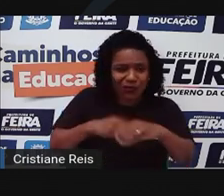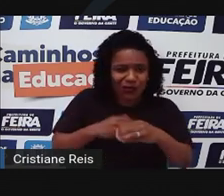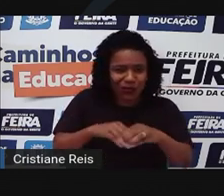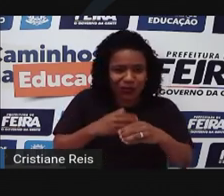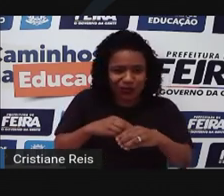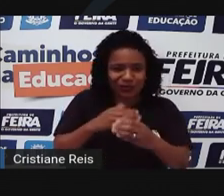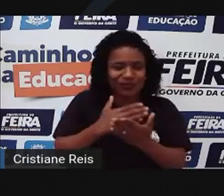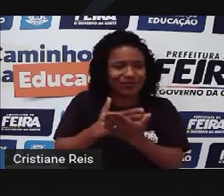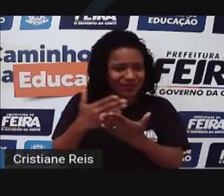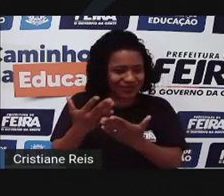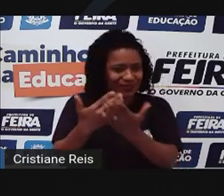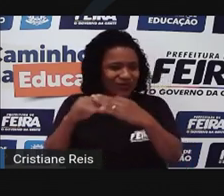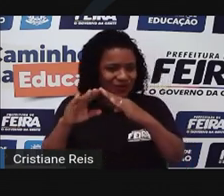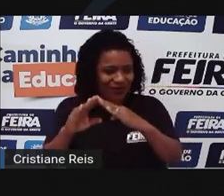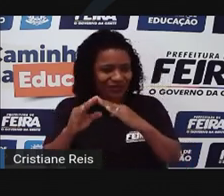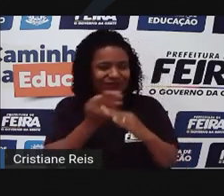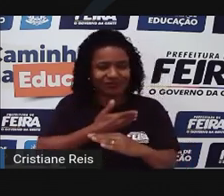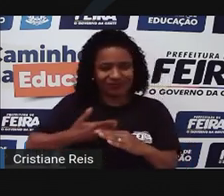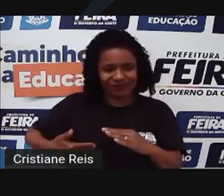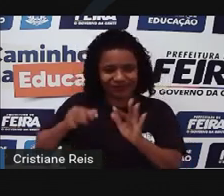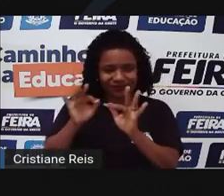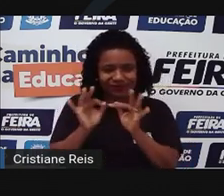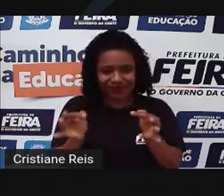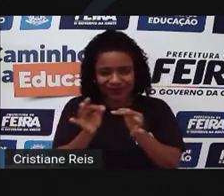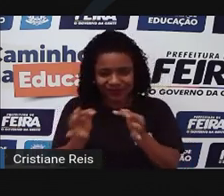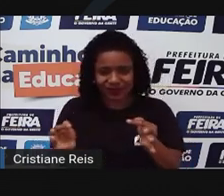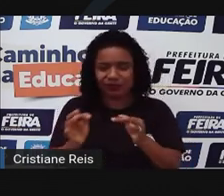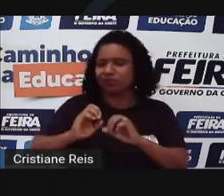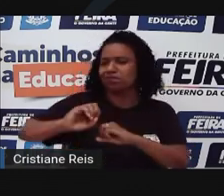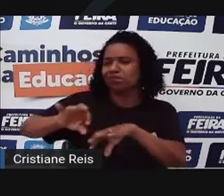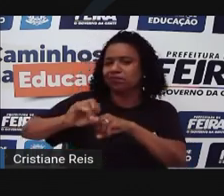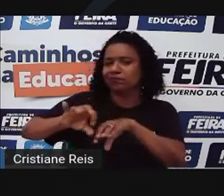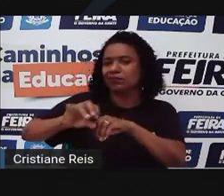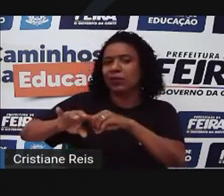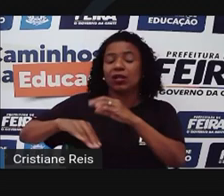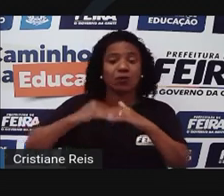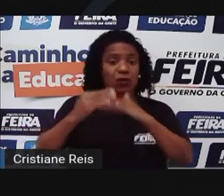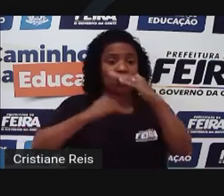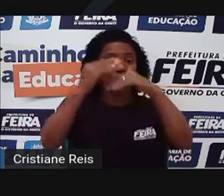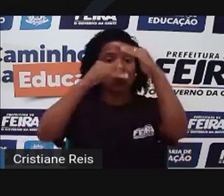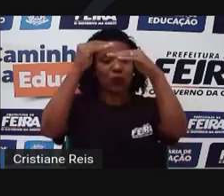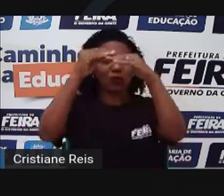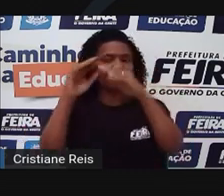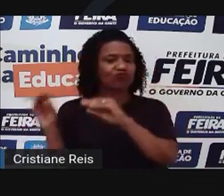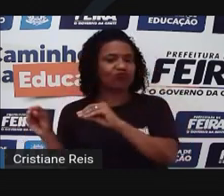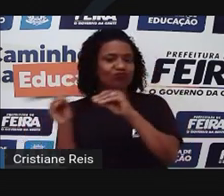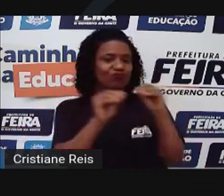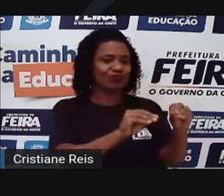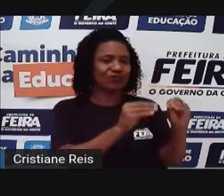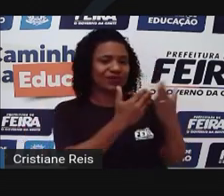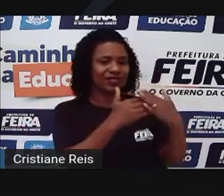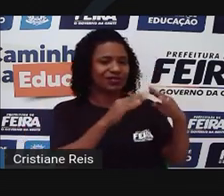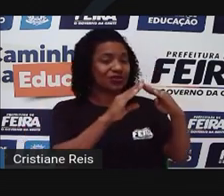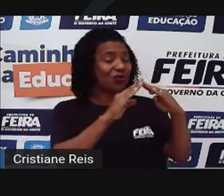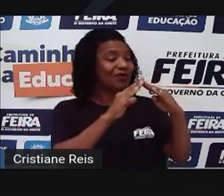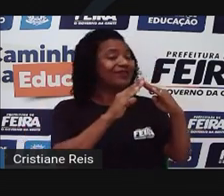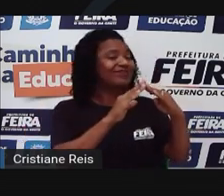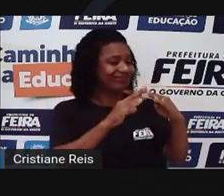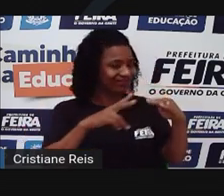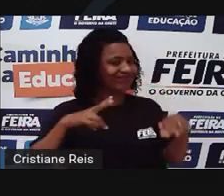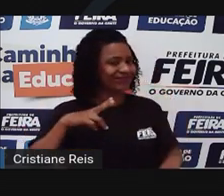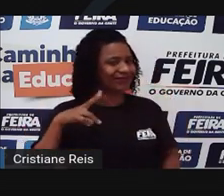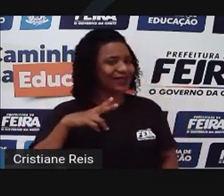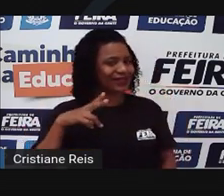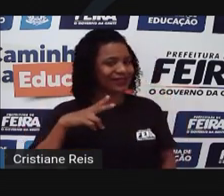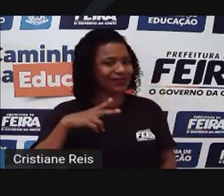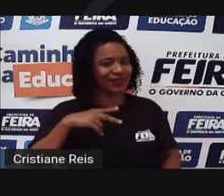de periferia. Mas à medida que eles vão progredindo na carreira, eles vêm para as regiões mais de classe média, tal, que é onde